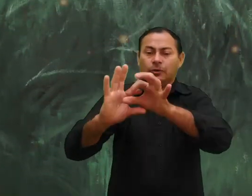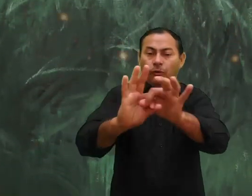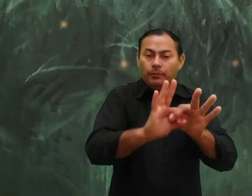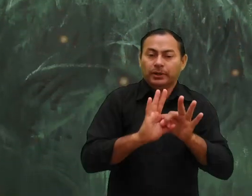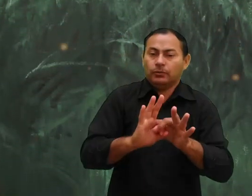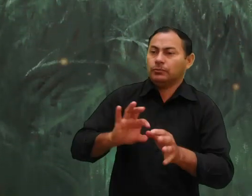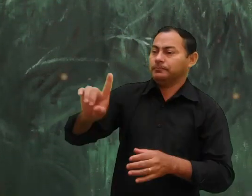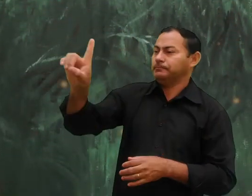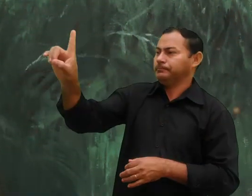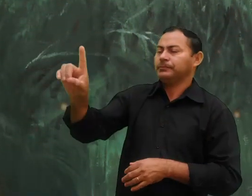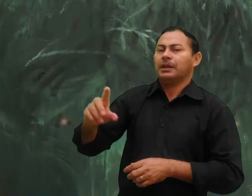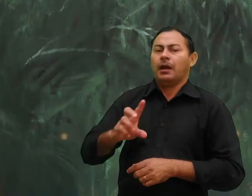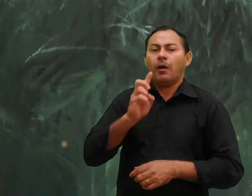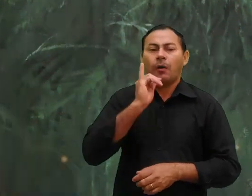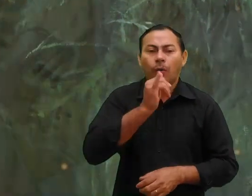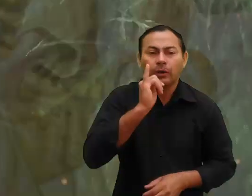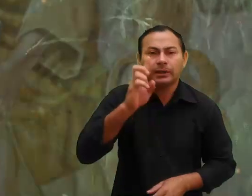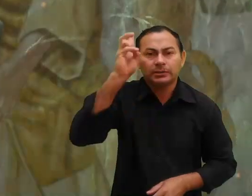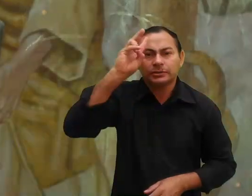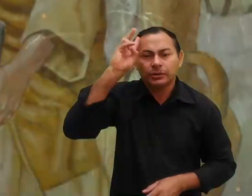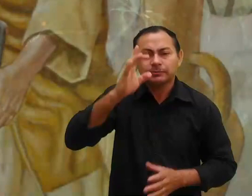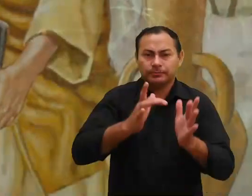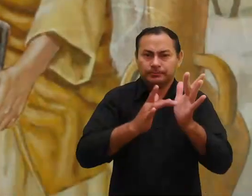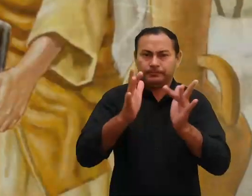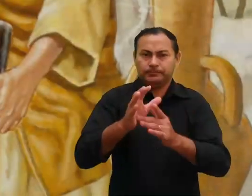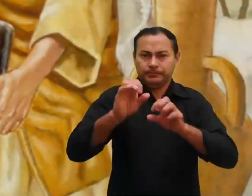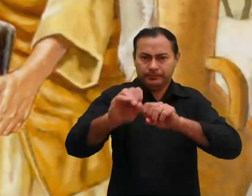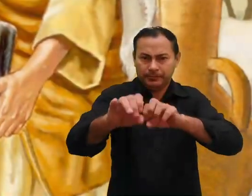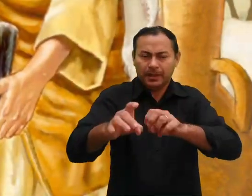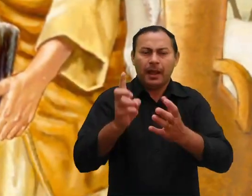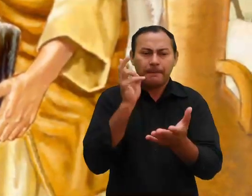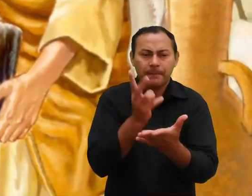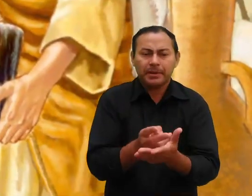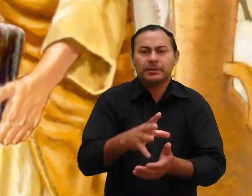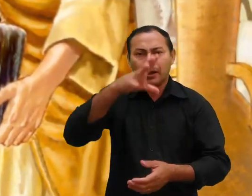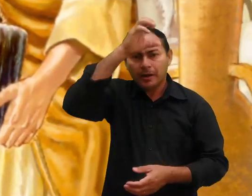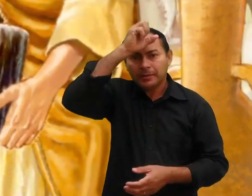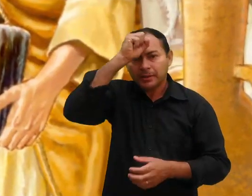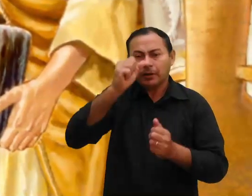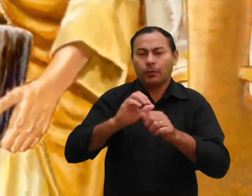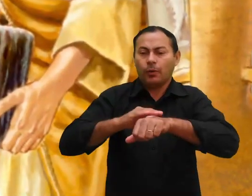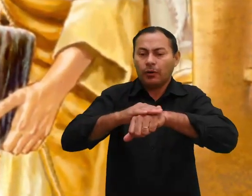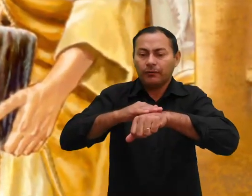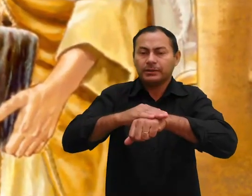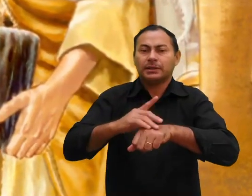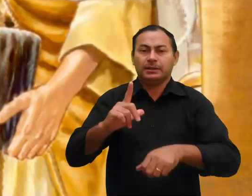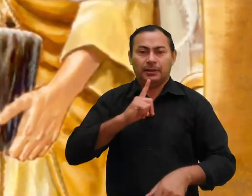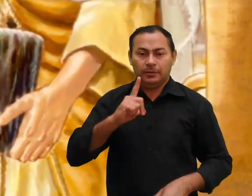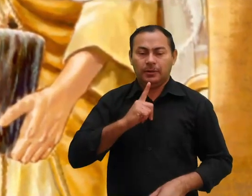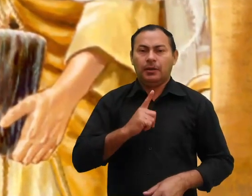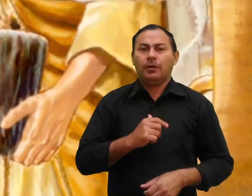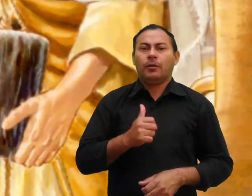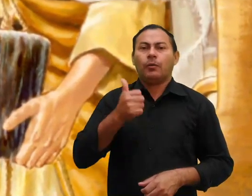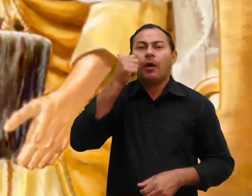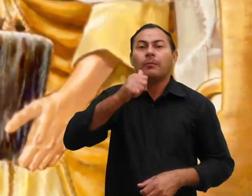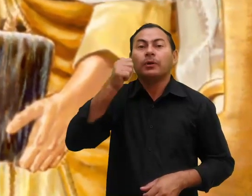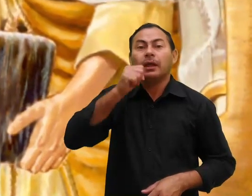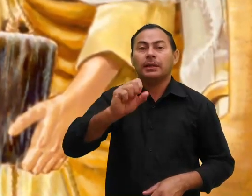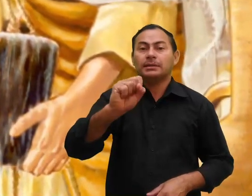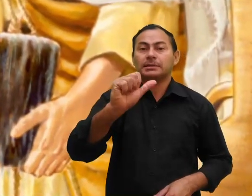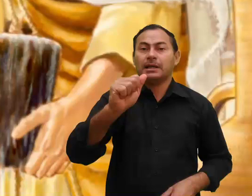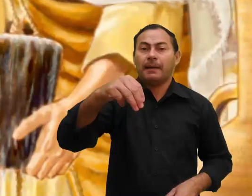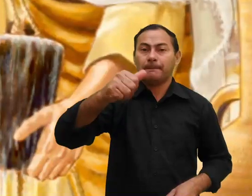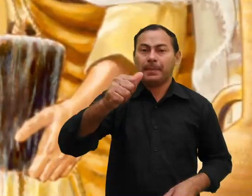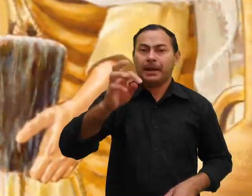com Deus. Ao contar essa história, Jesus ensinou a mesma lição que aprendemos com a conversa que ele teve com a mulher